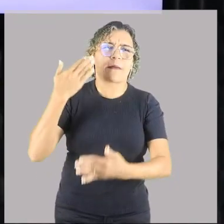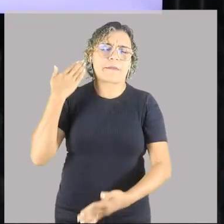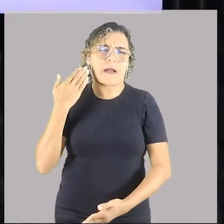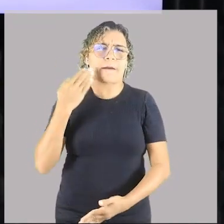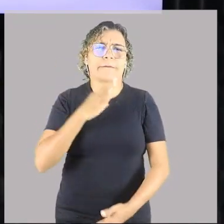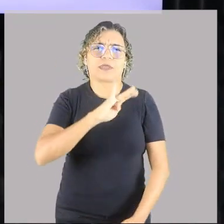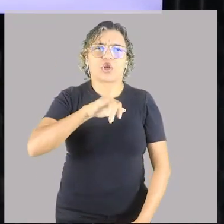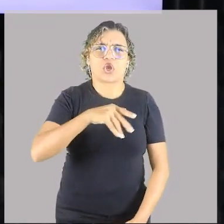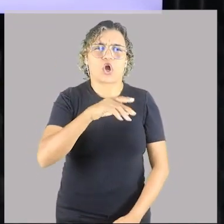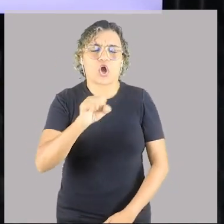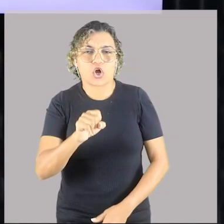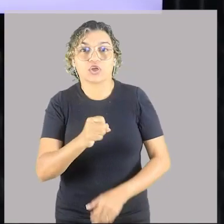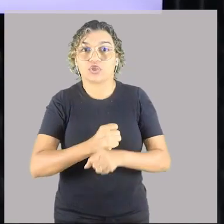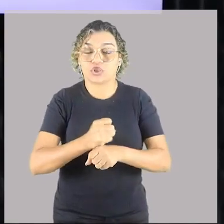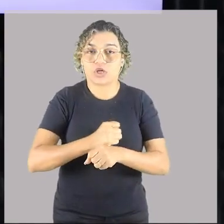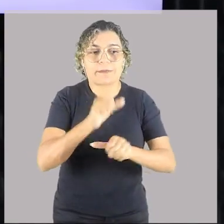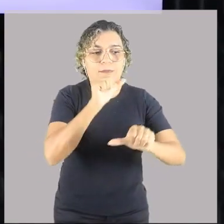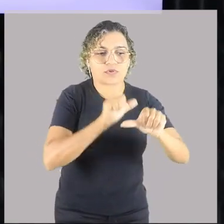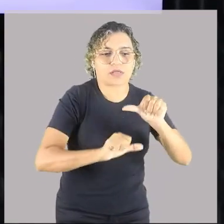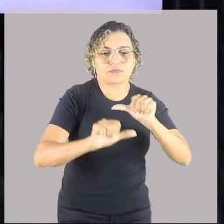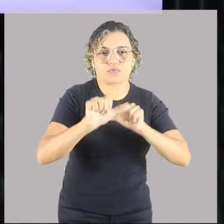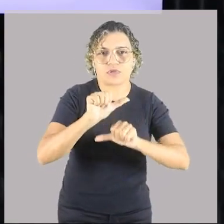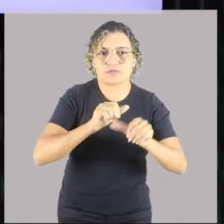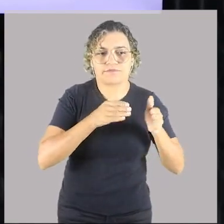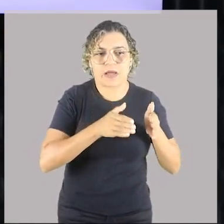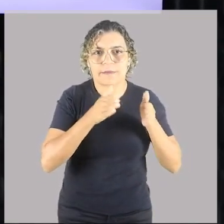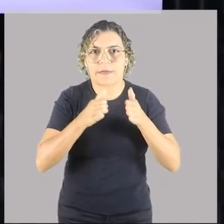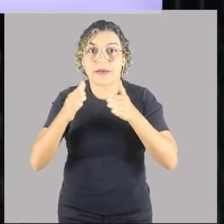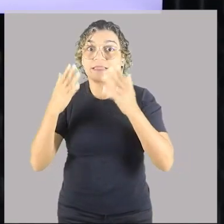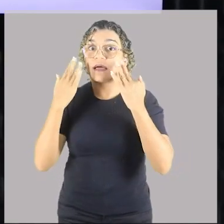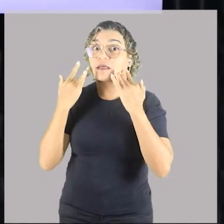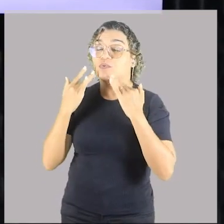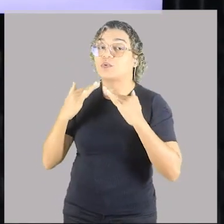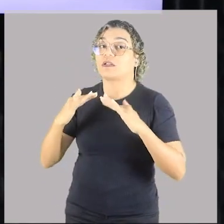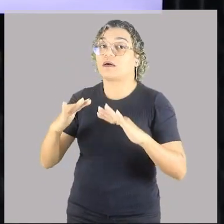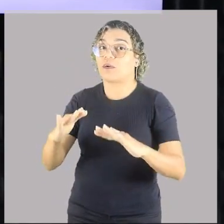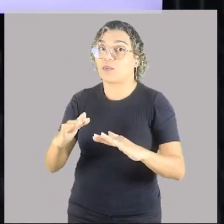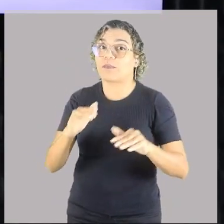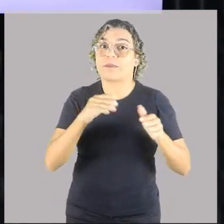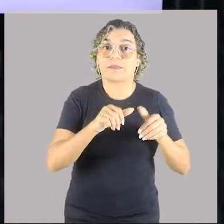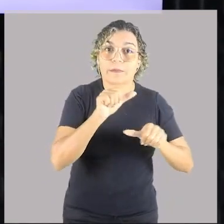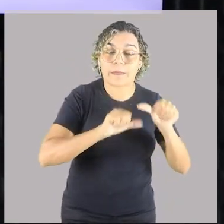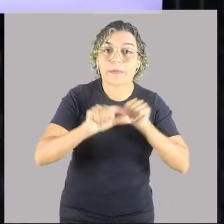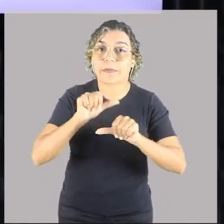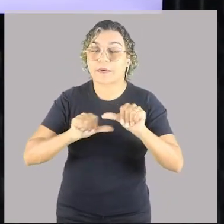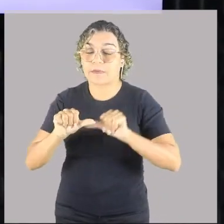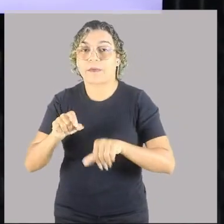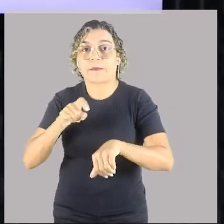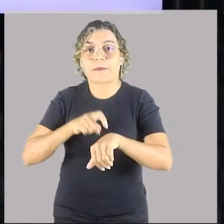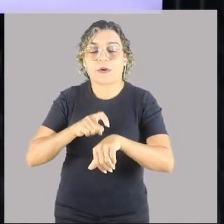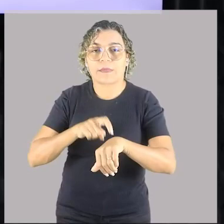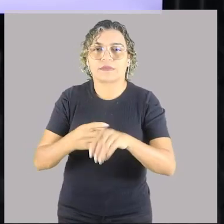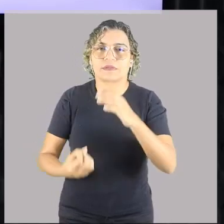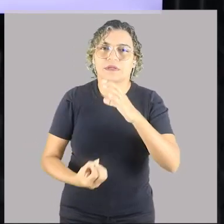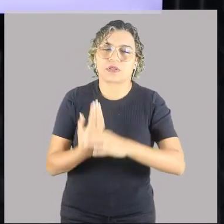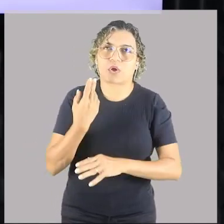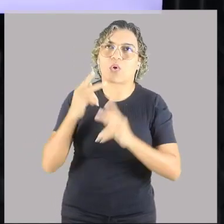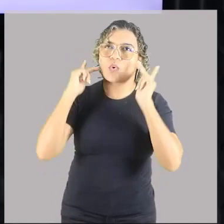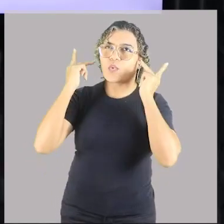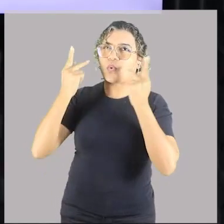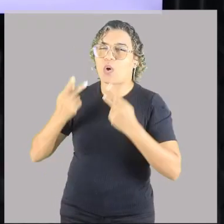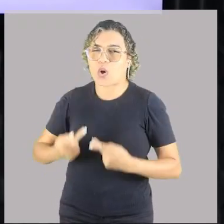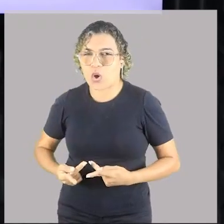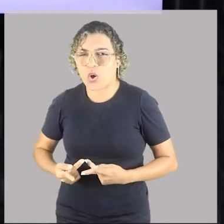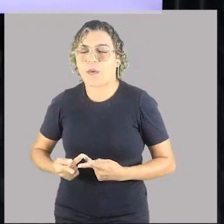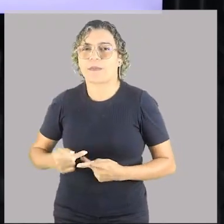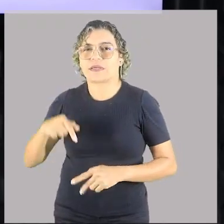tais mudanças acabavam acontecendo de uma forma natural. Quando nós temos o surgimento do homem,